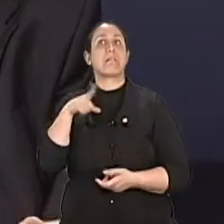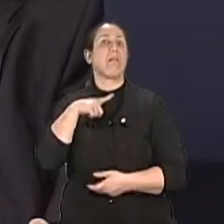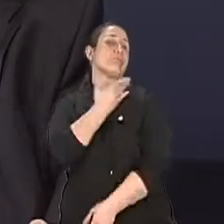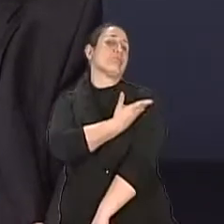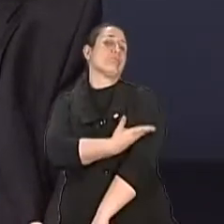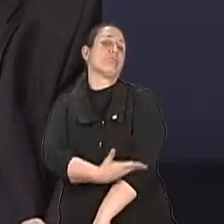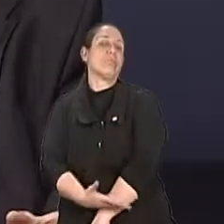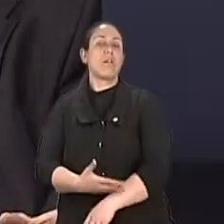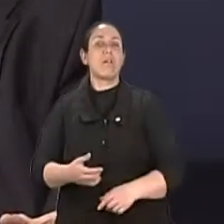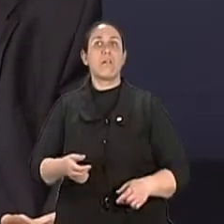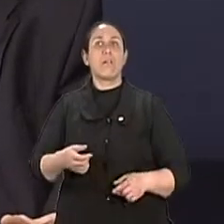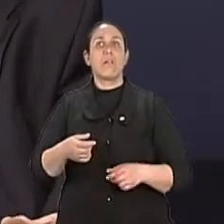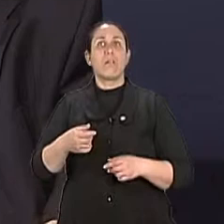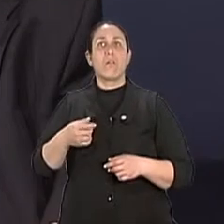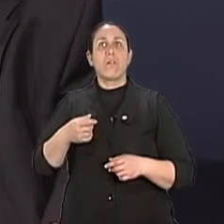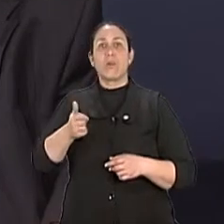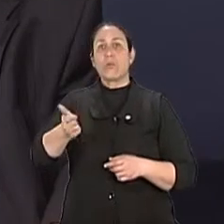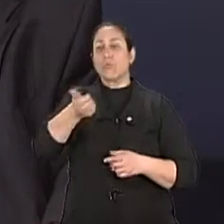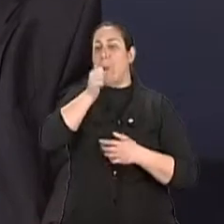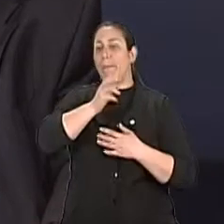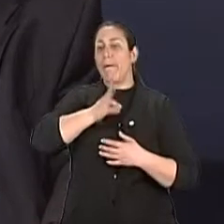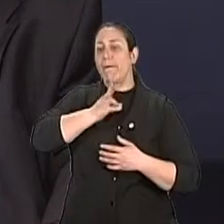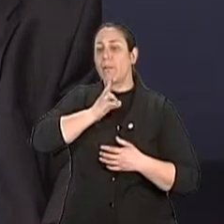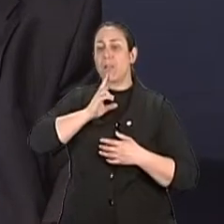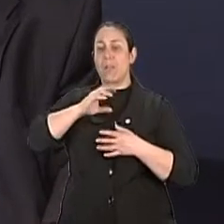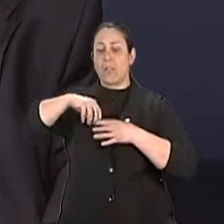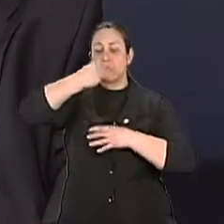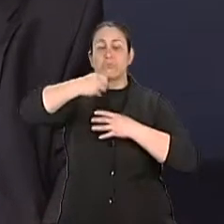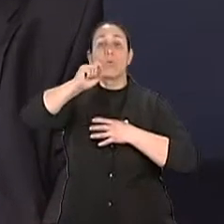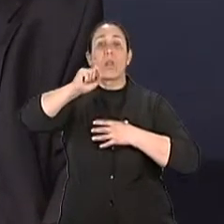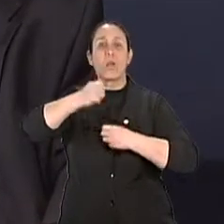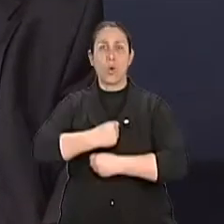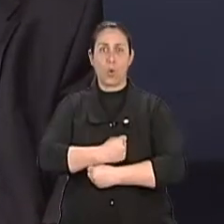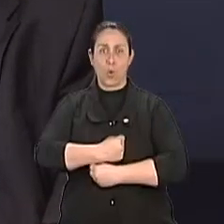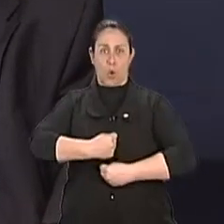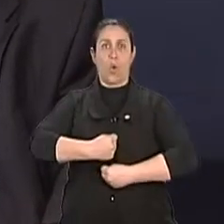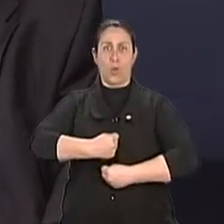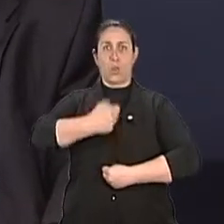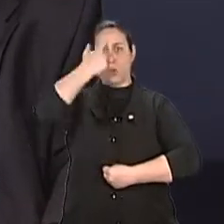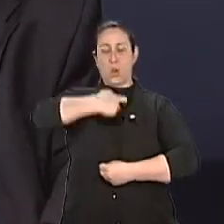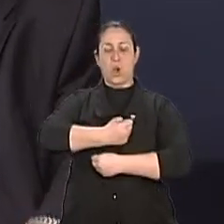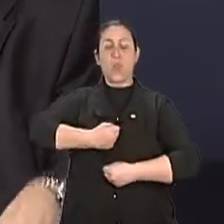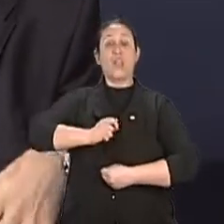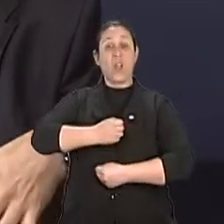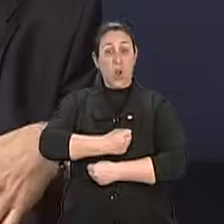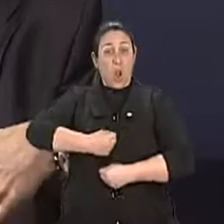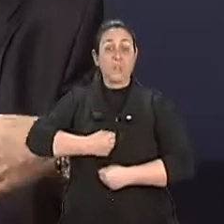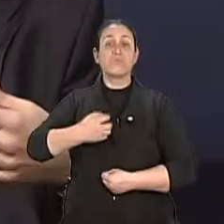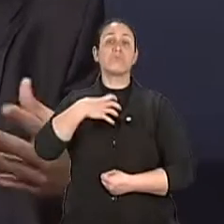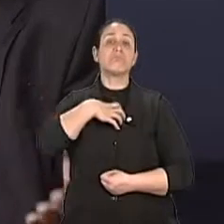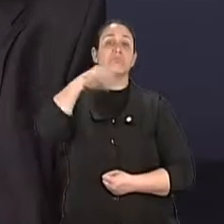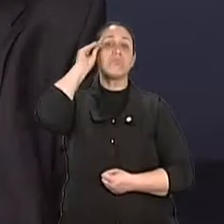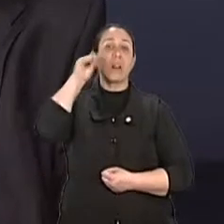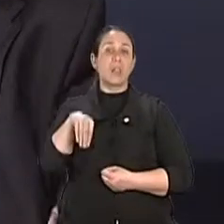alimentação desse tipo, ela acaba ficando gordinha. E ficando gordinha, ela fica mais preguiçosa. Mais preguiçosa,